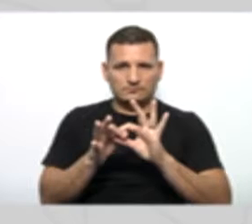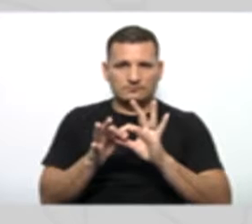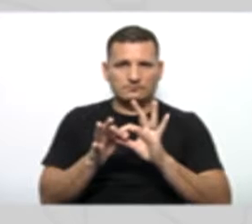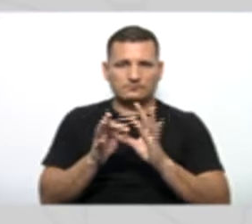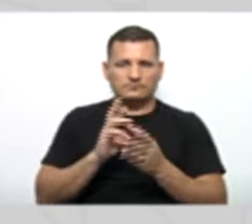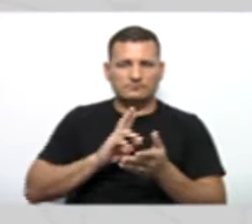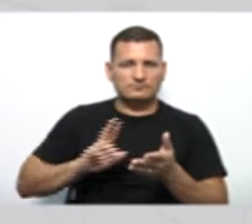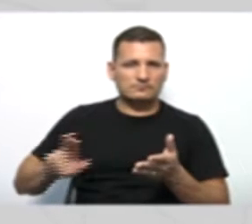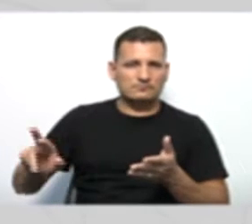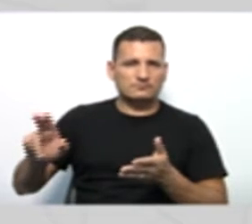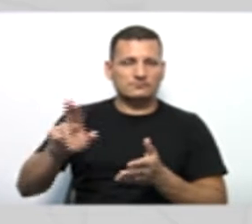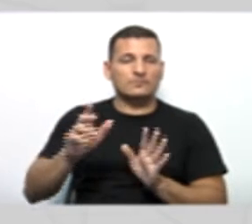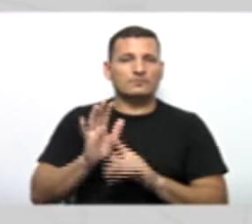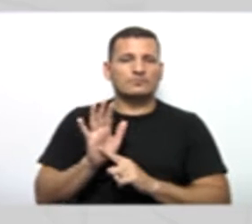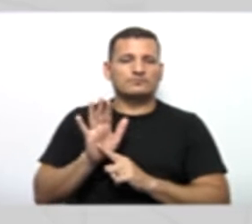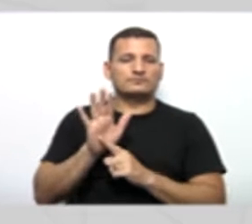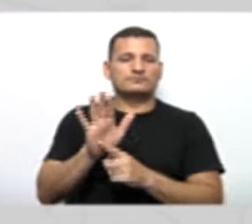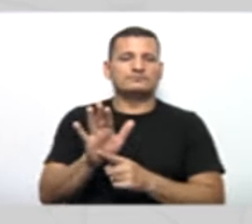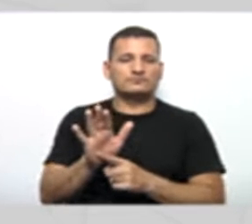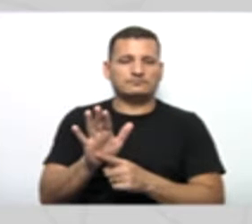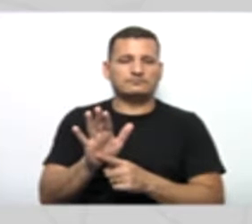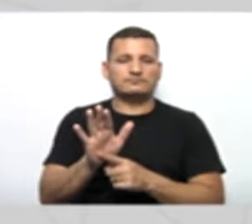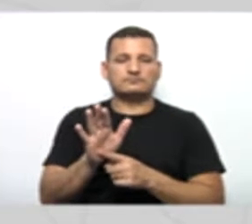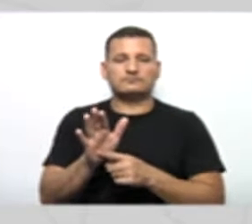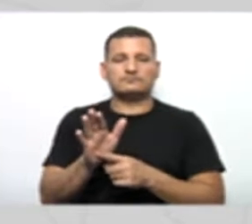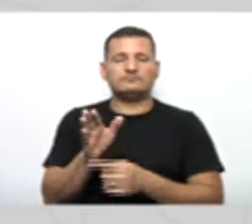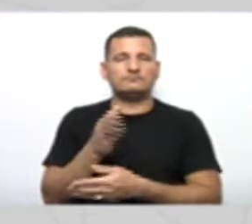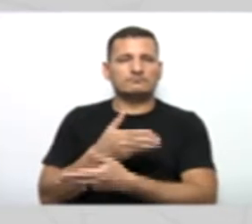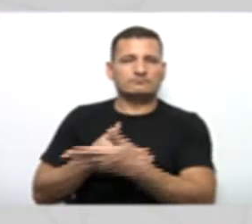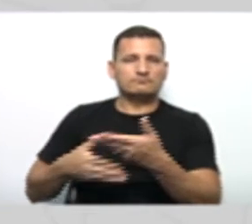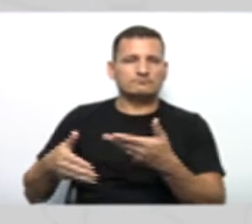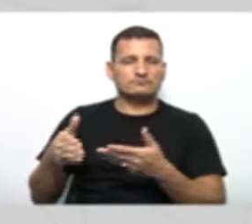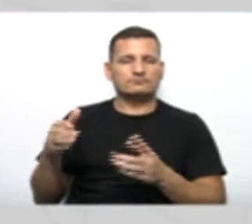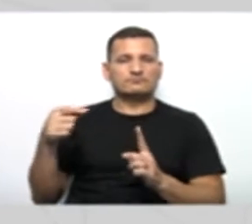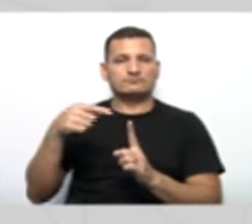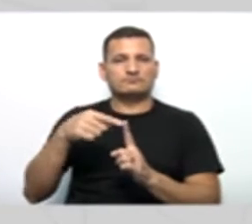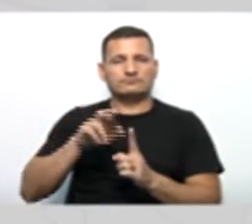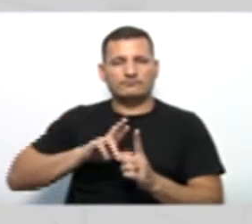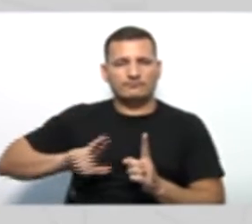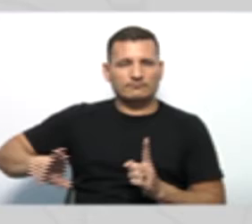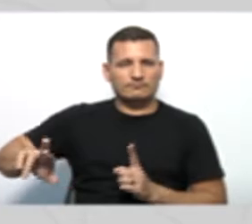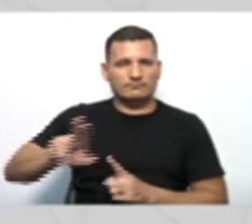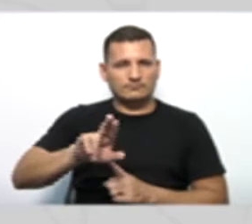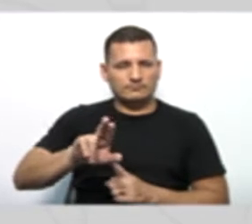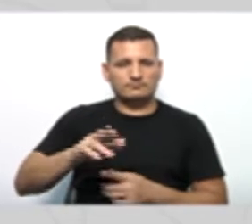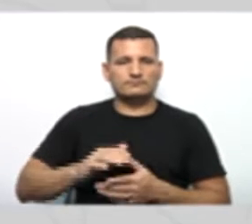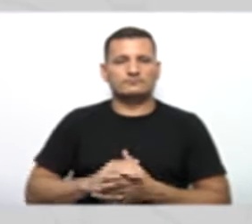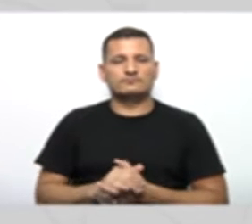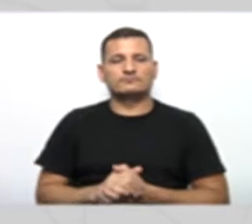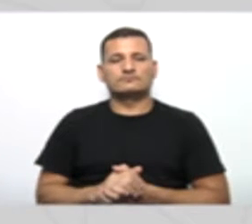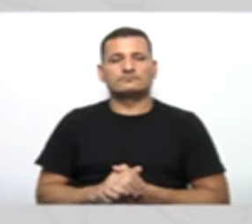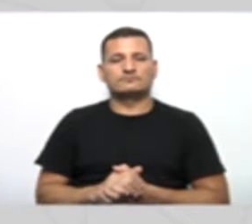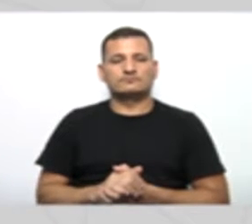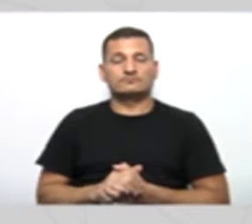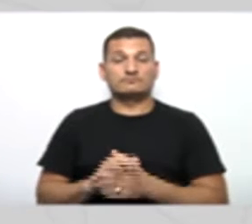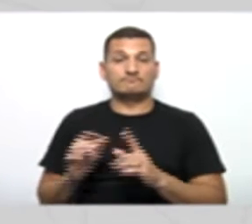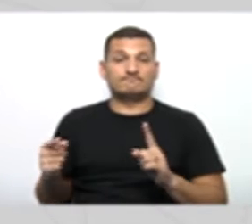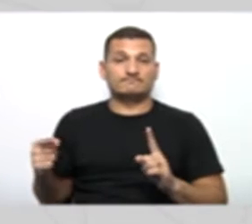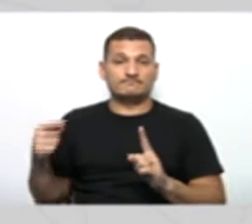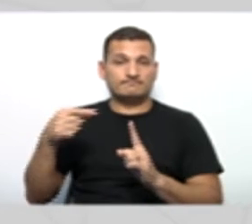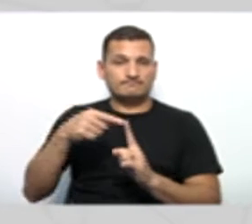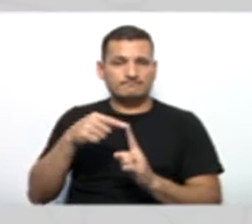multidimensional, demonstrando as relações entre vários indicadores. Então, os indicadores